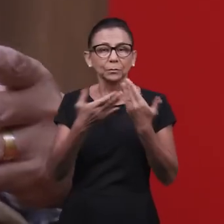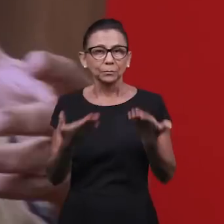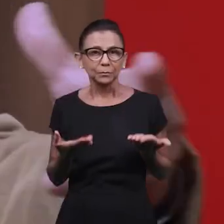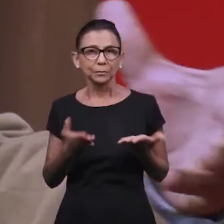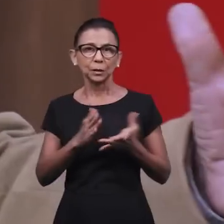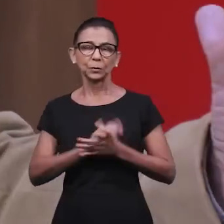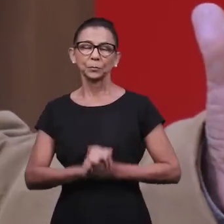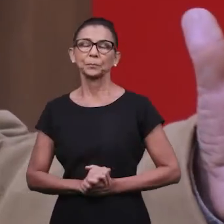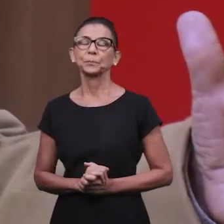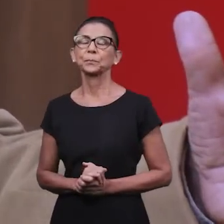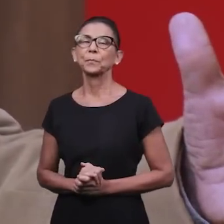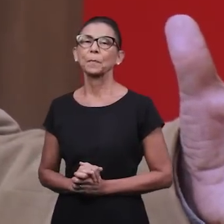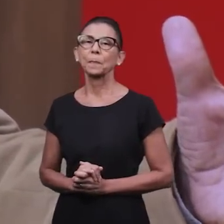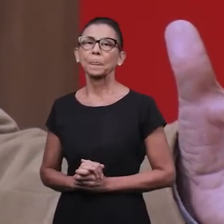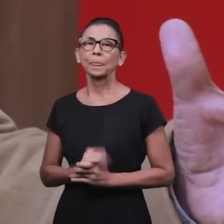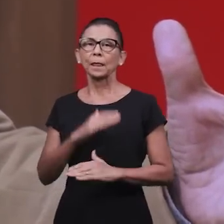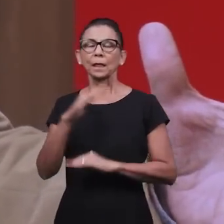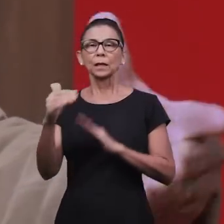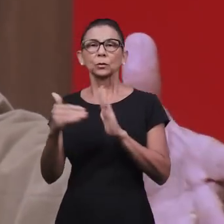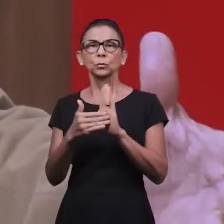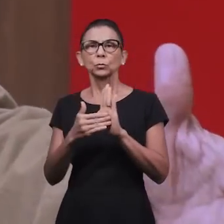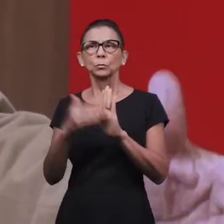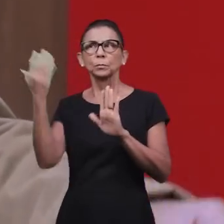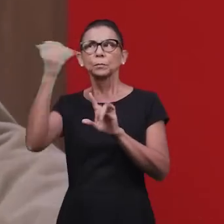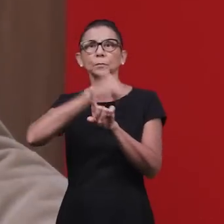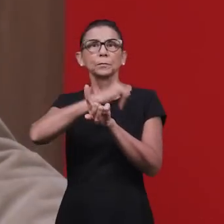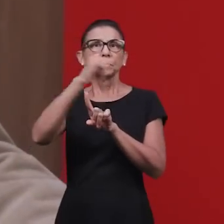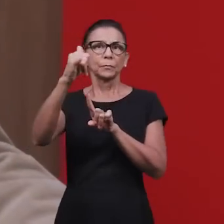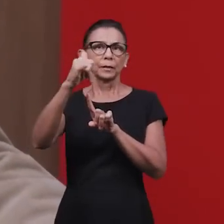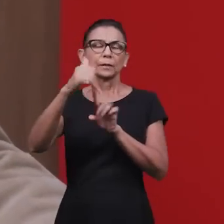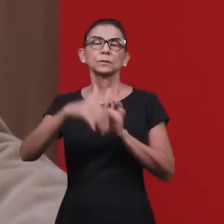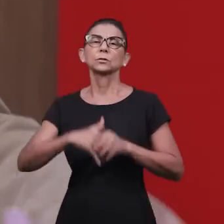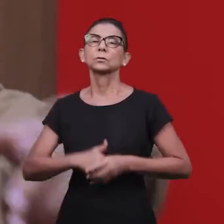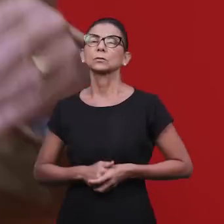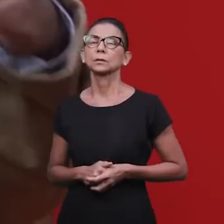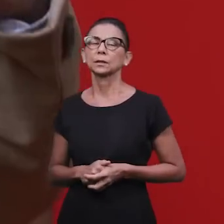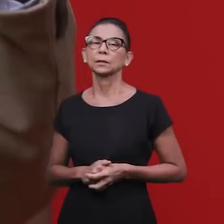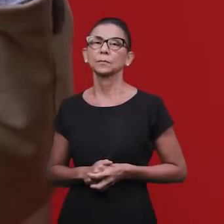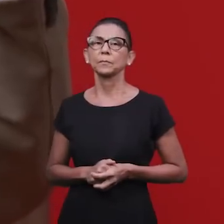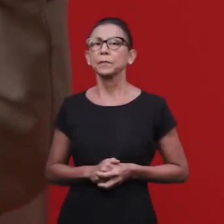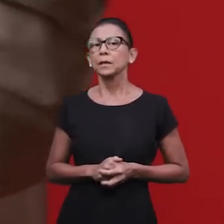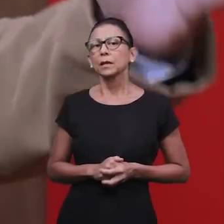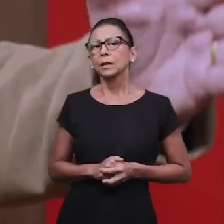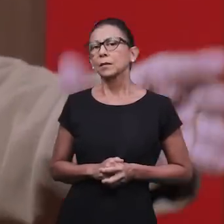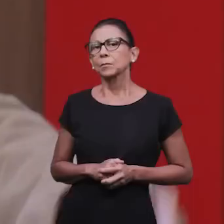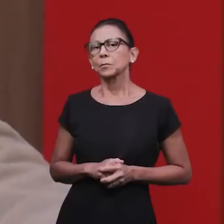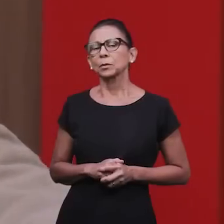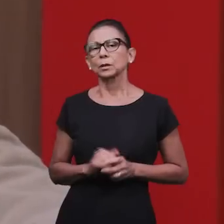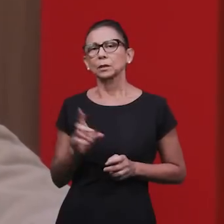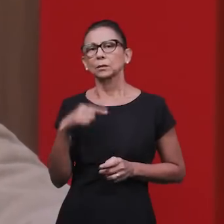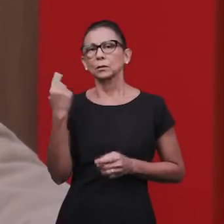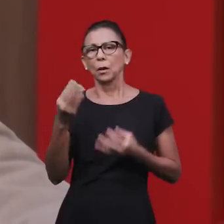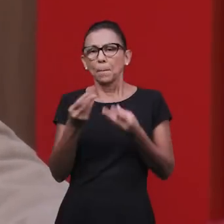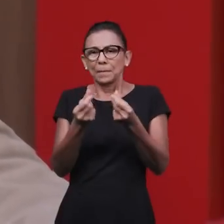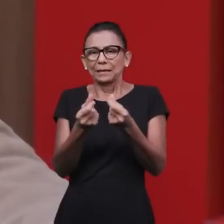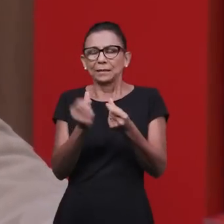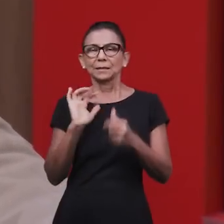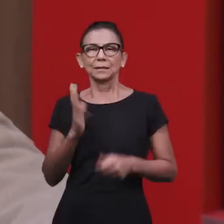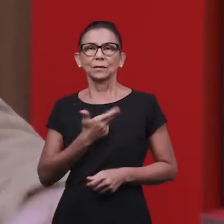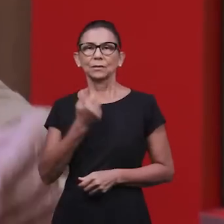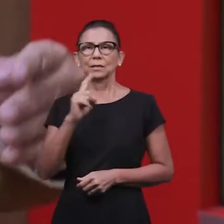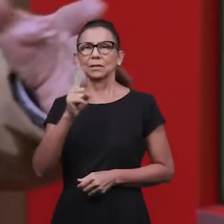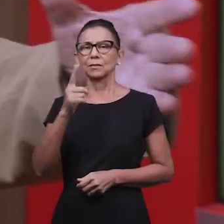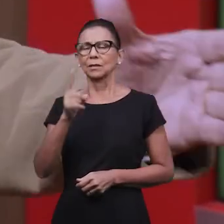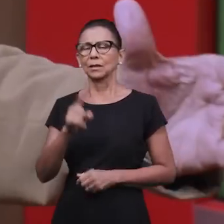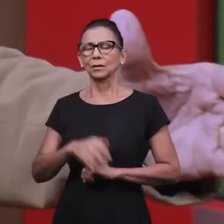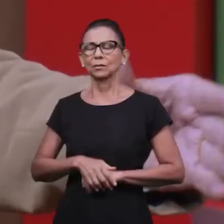isso é profético. Glória a Jesus. Não é, Josias? Tudo isso é profético. Glória a Deus. Igreja que não merecia a salvação, né, porque